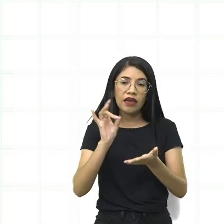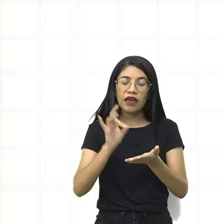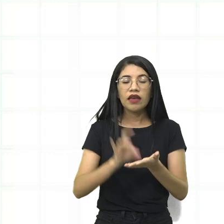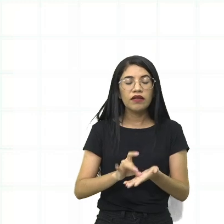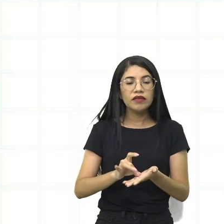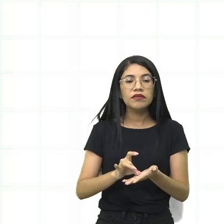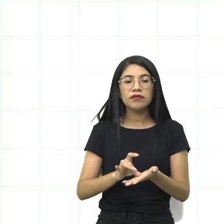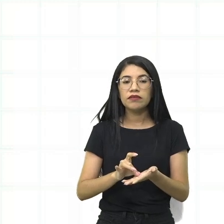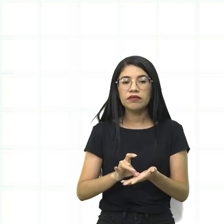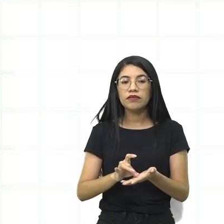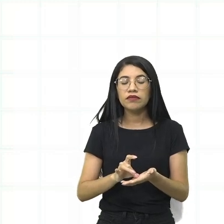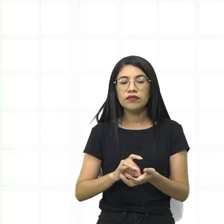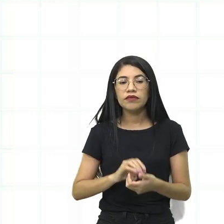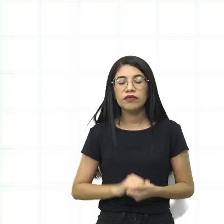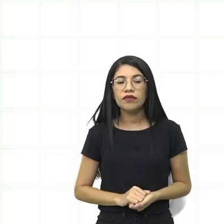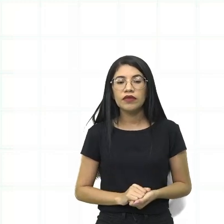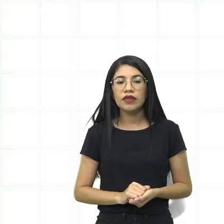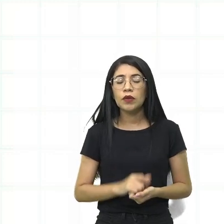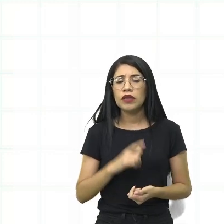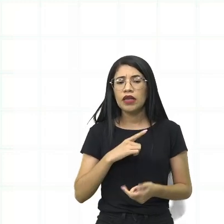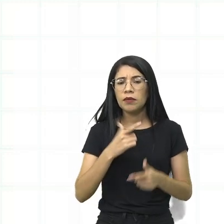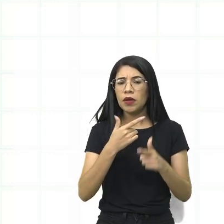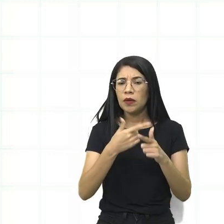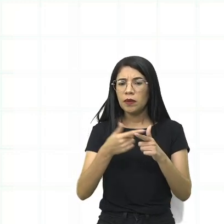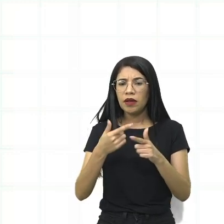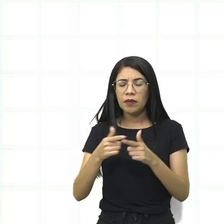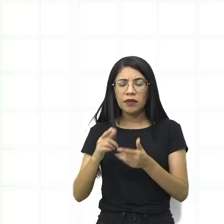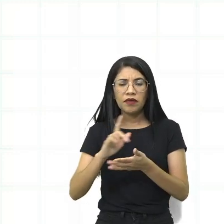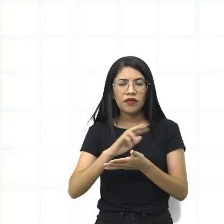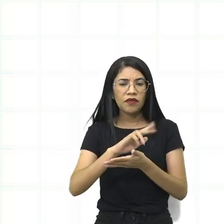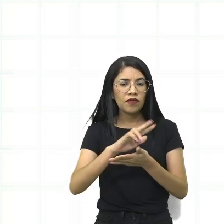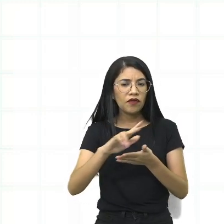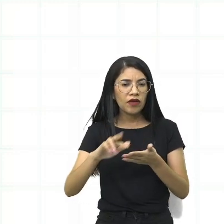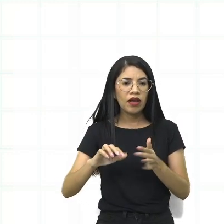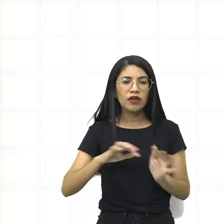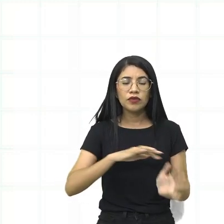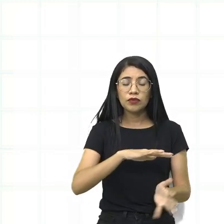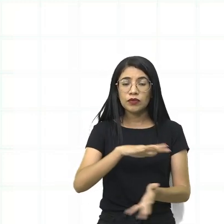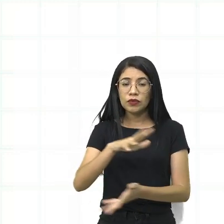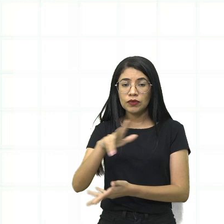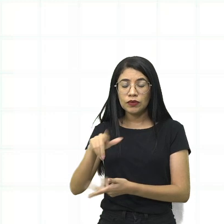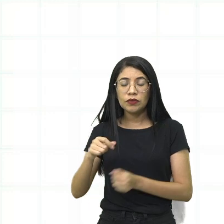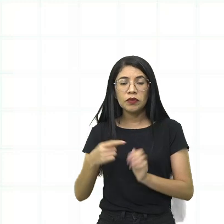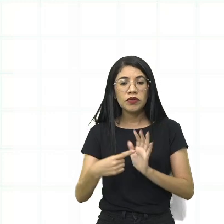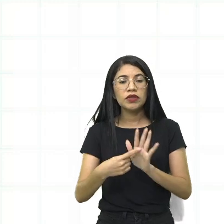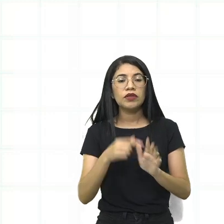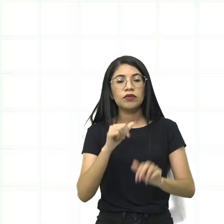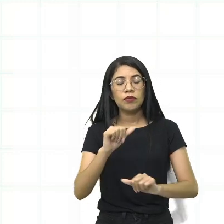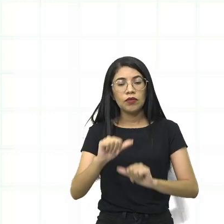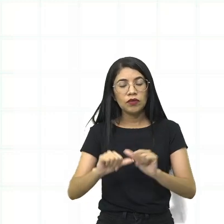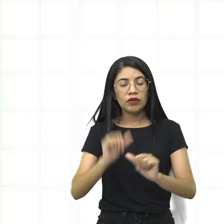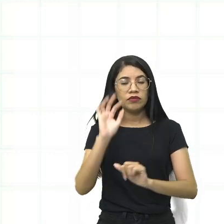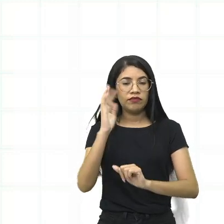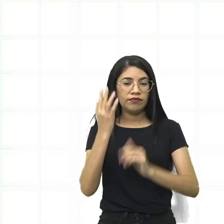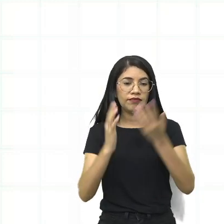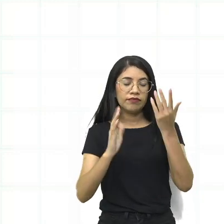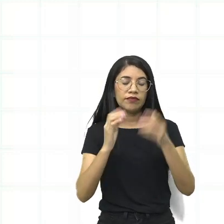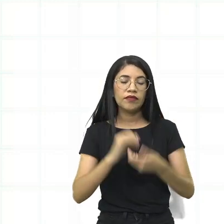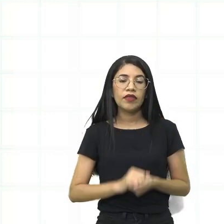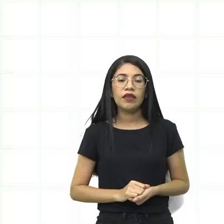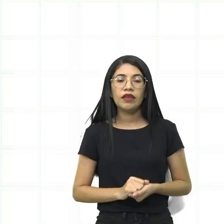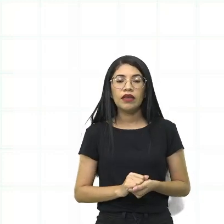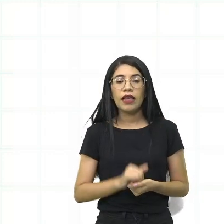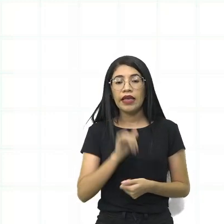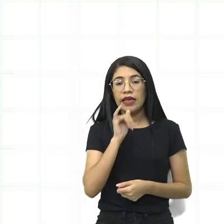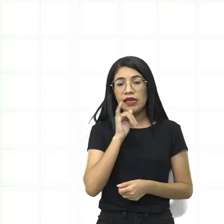Então, temos impactos cada vez mais evidentes no mundo todo que mostram essas mudanças climáticas. Desde o quê? Aumento